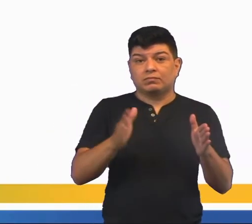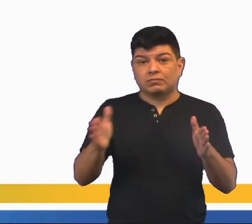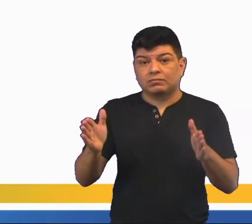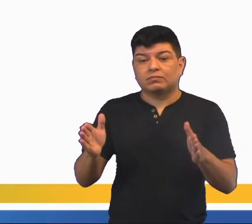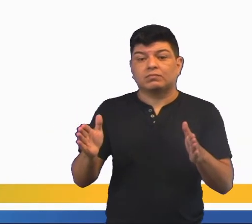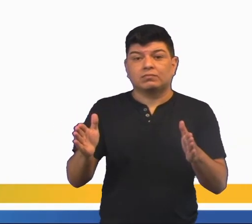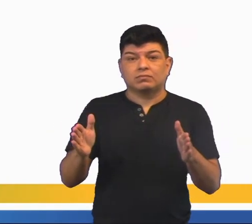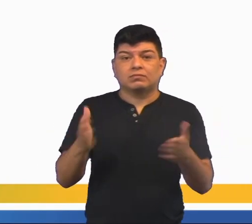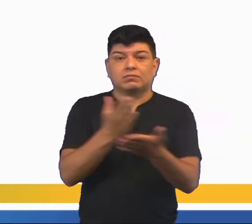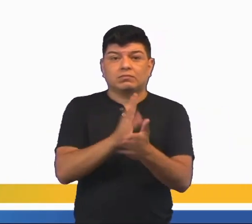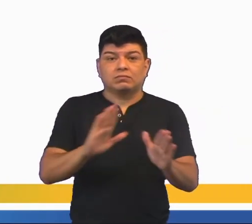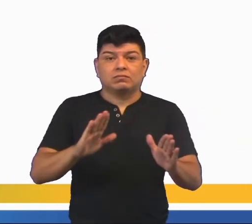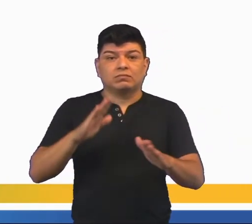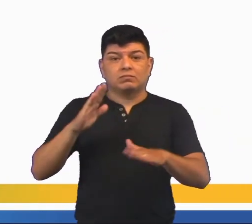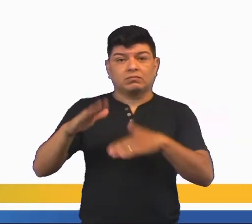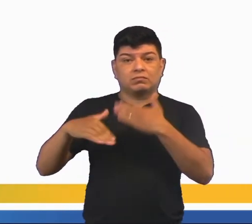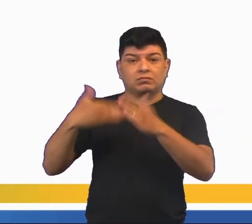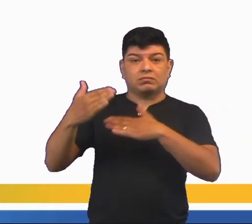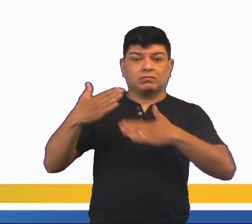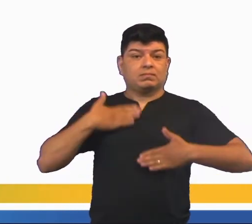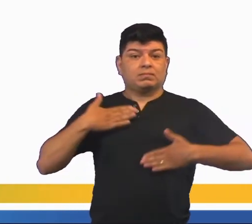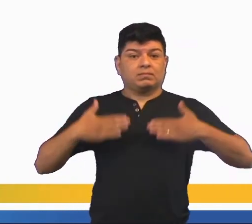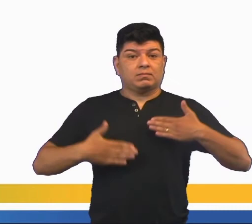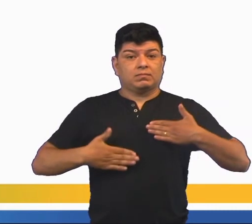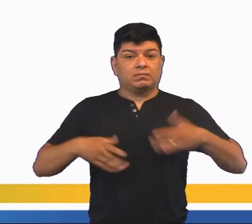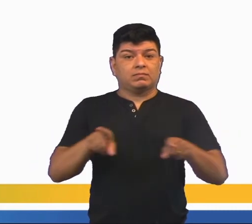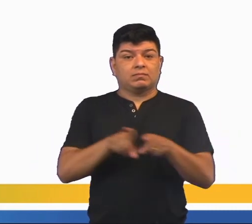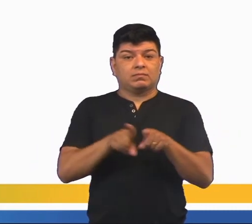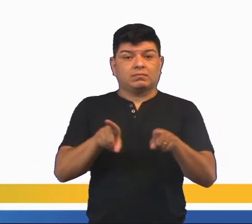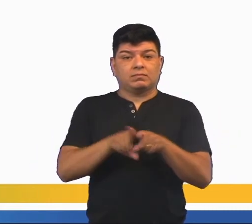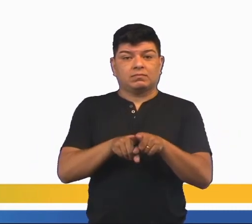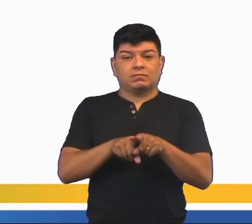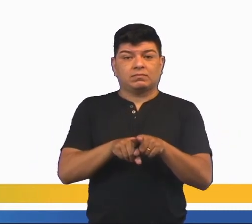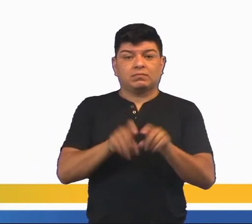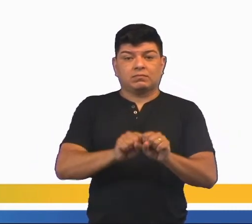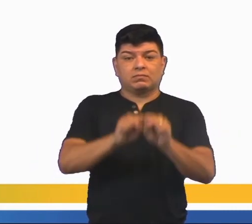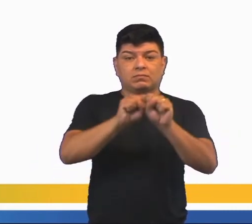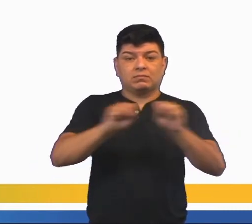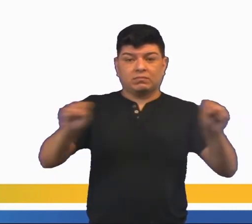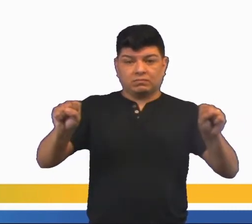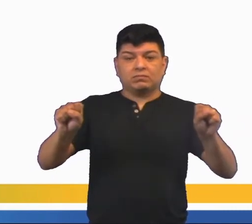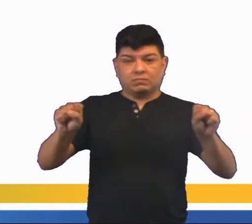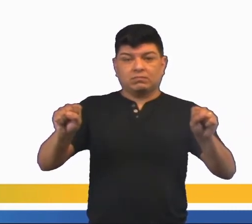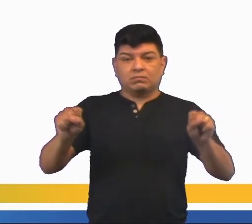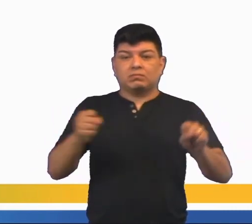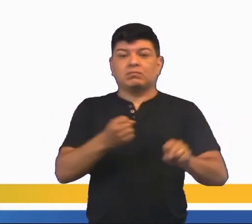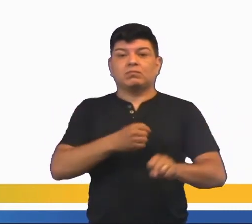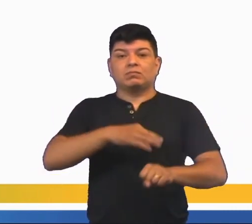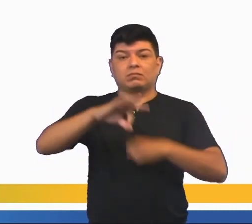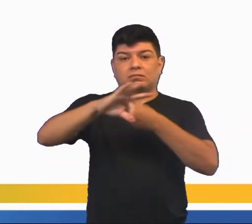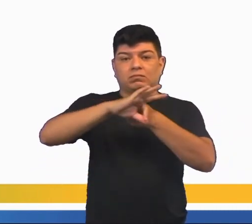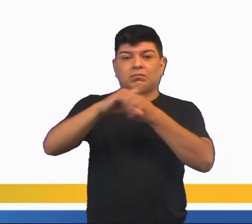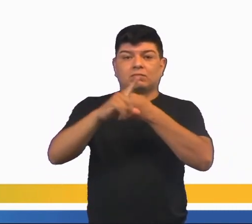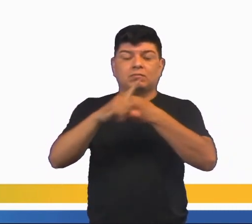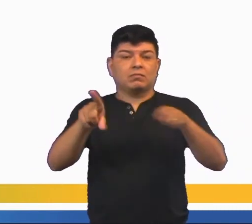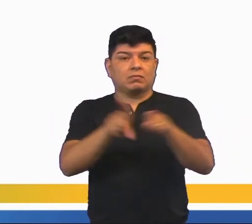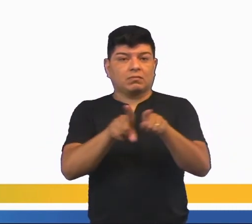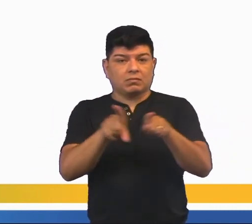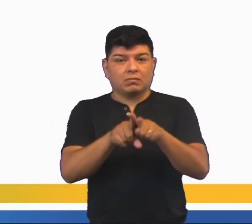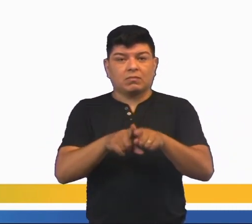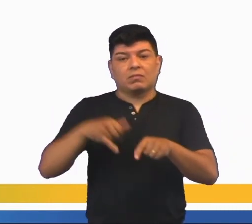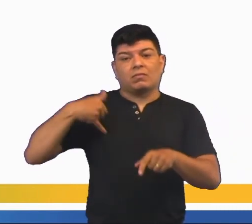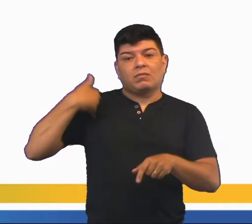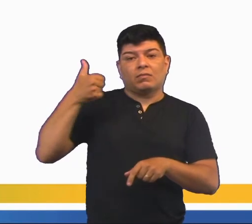Nesse momento, termina o crescimento físico e também o amadurecimento dos sistemas genitais. Ou seja, nessa época aqui,